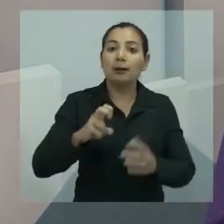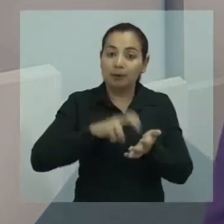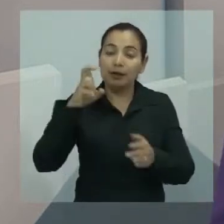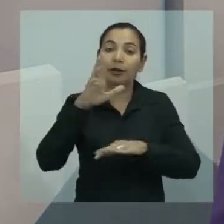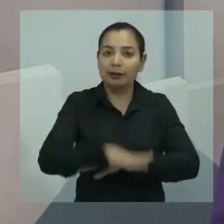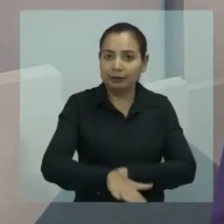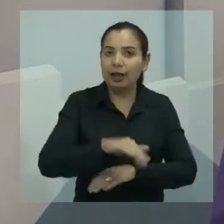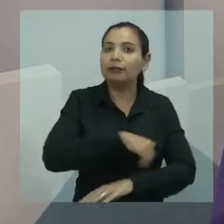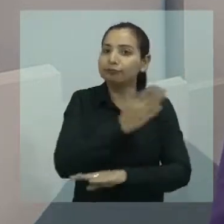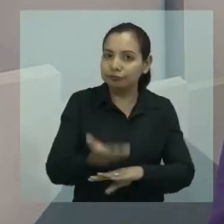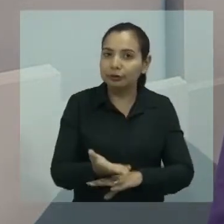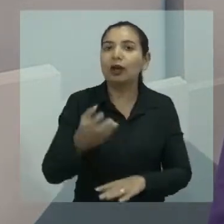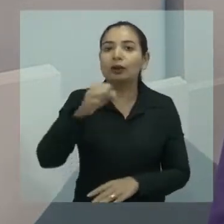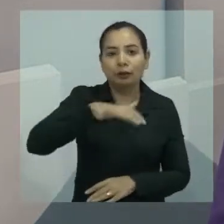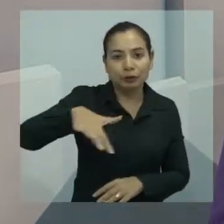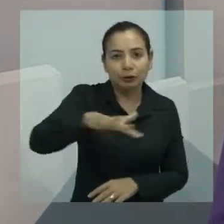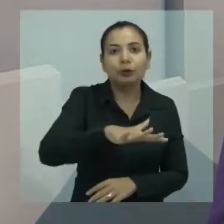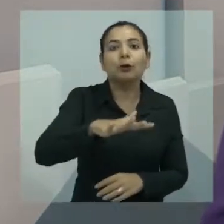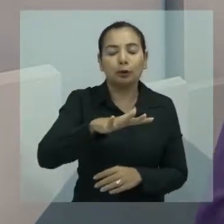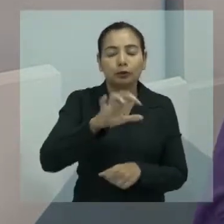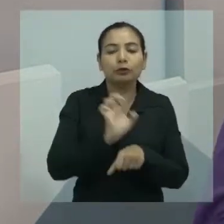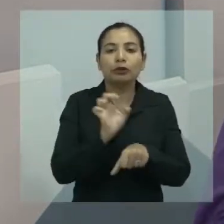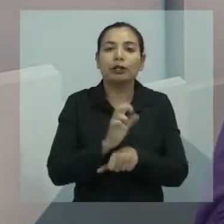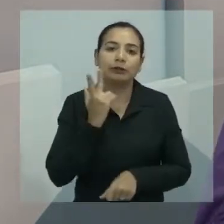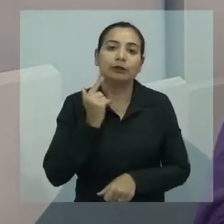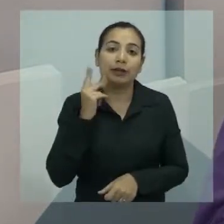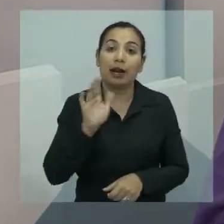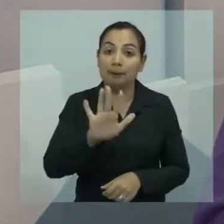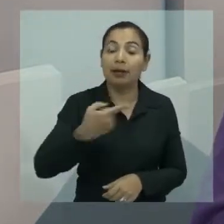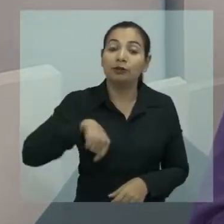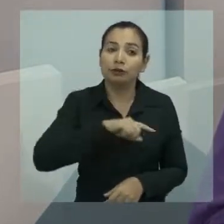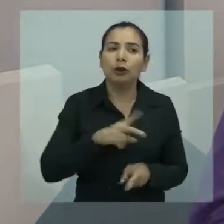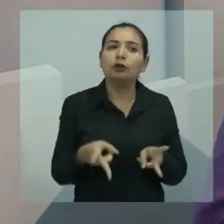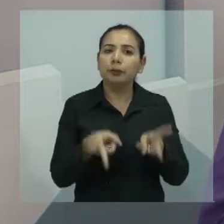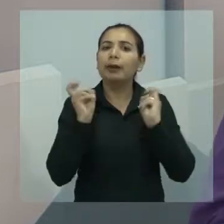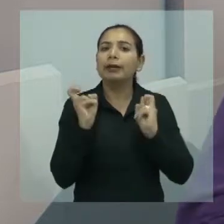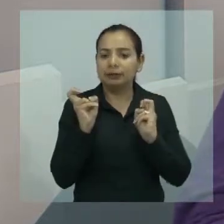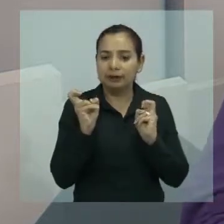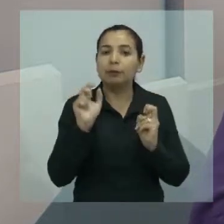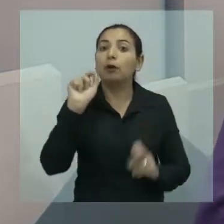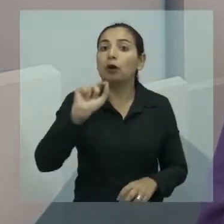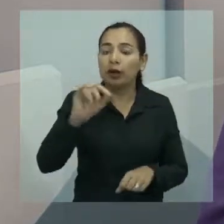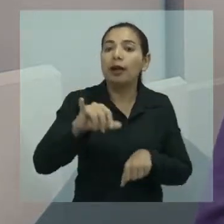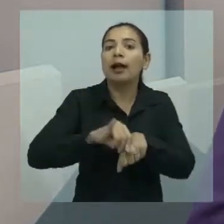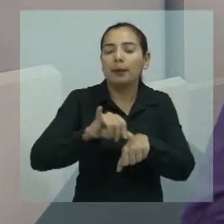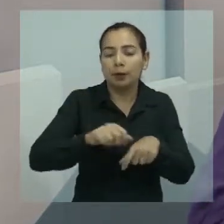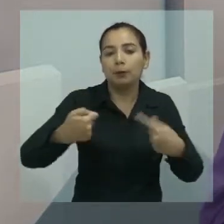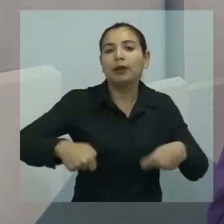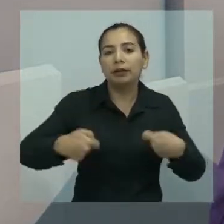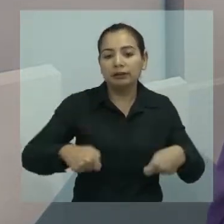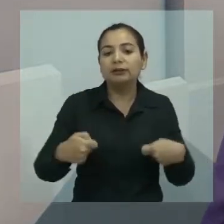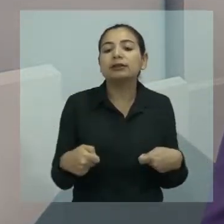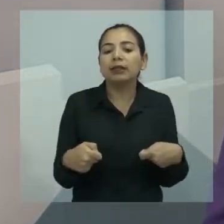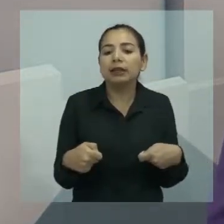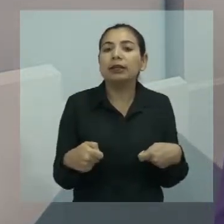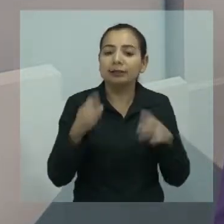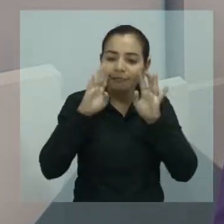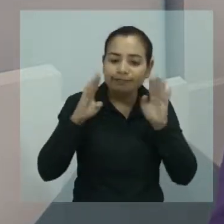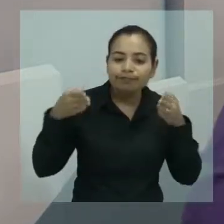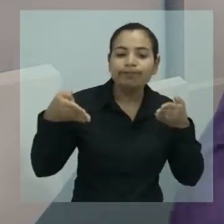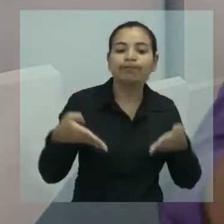119 escolas profissionalizantes, dá em torno de 230 escolas já funcionando em tempo integral em todo o território cearense. Mas a